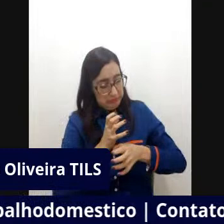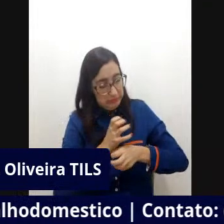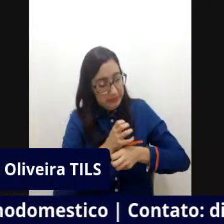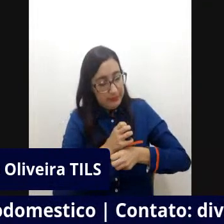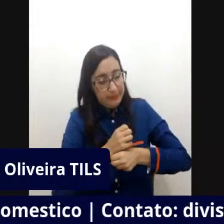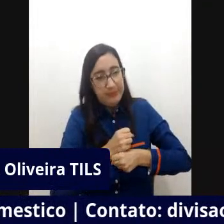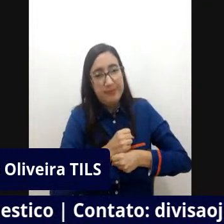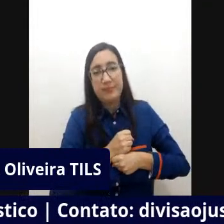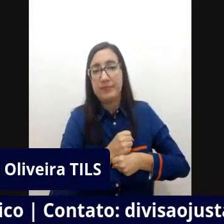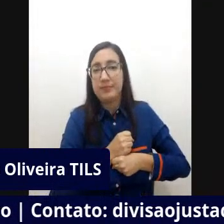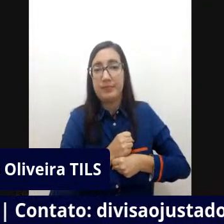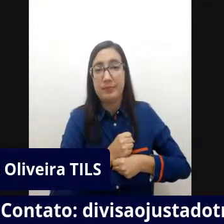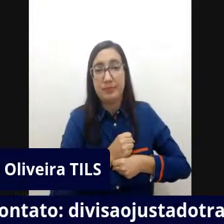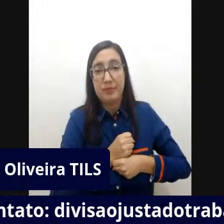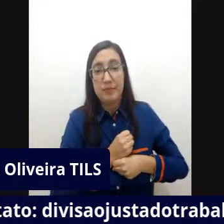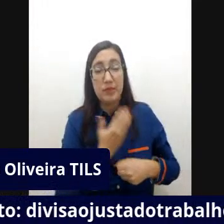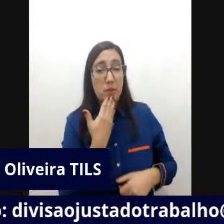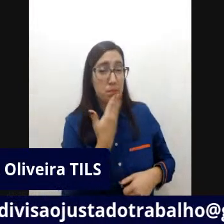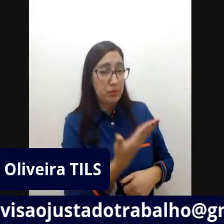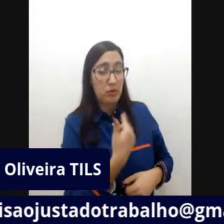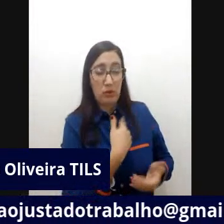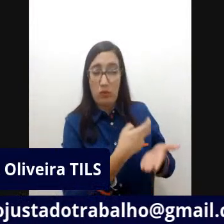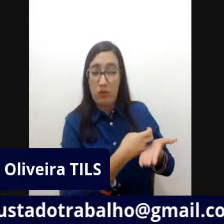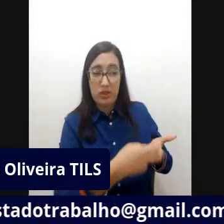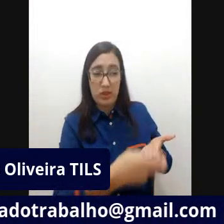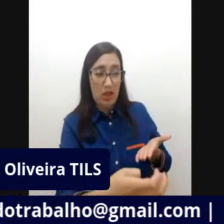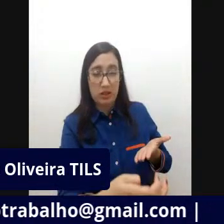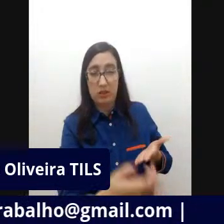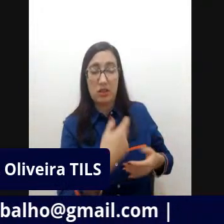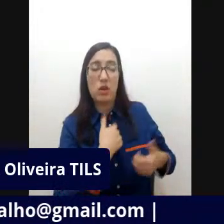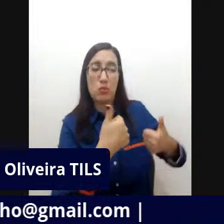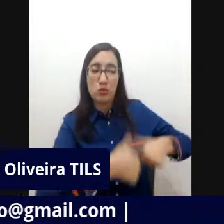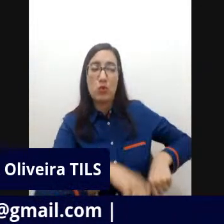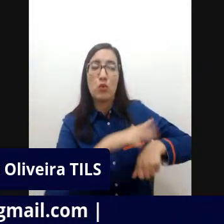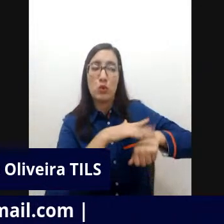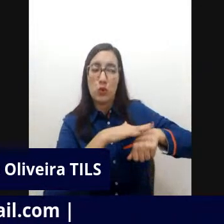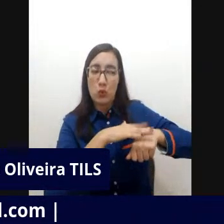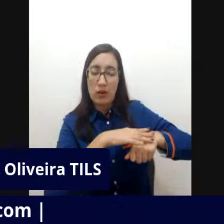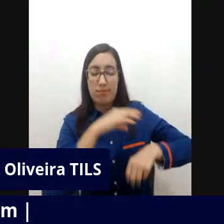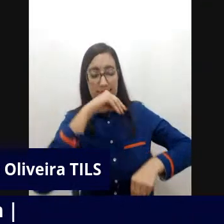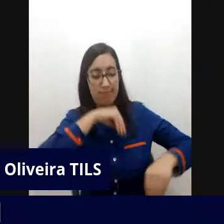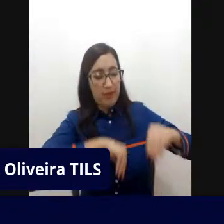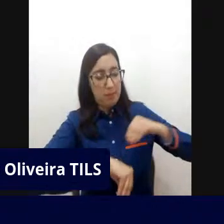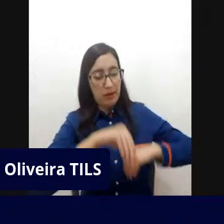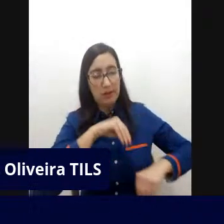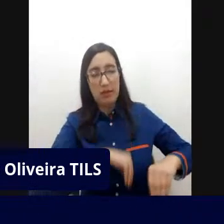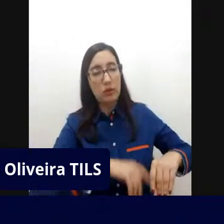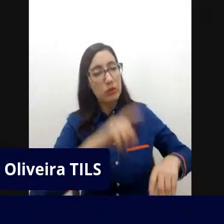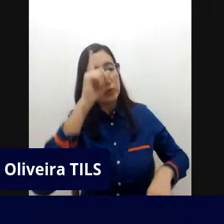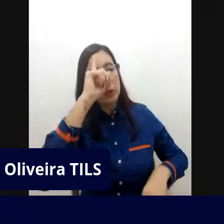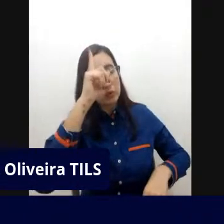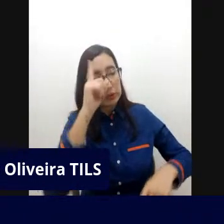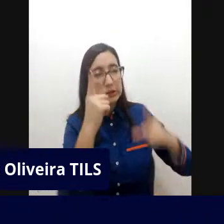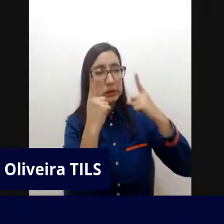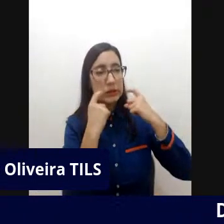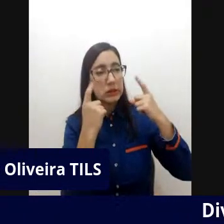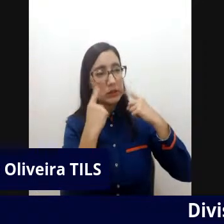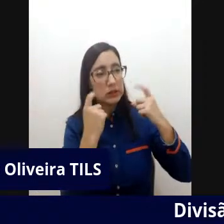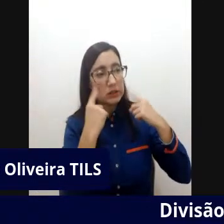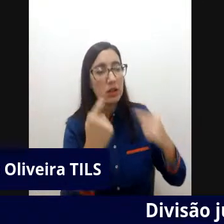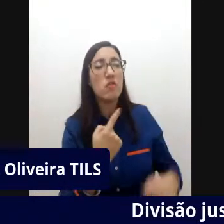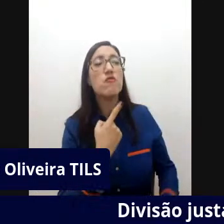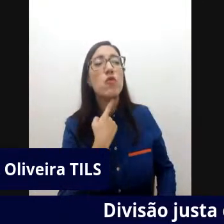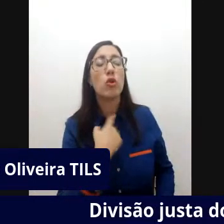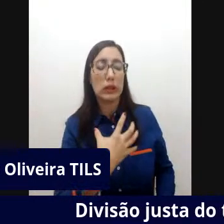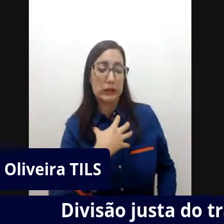trabalhando mais. Então, num quadro fortíssimo de depressão, de chegar lá chorando, já ter tentado até o suicídio,